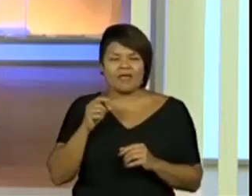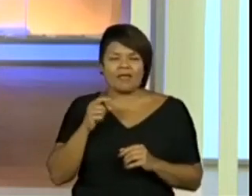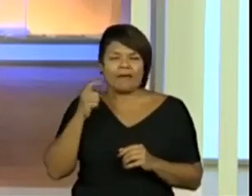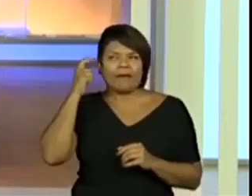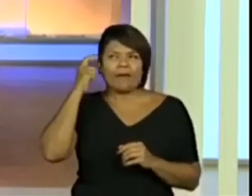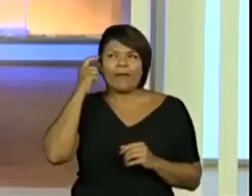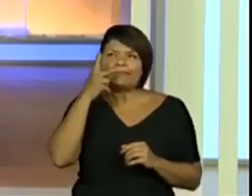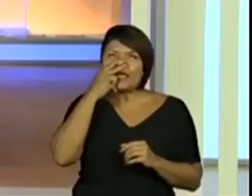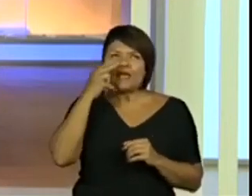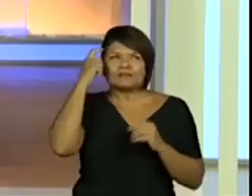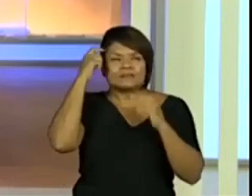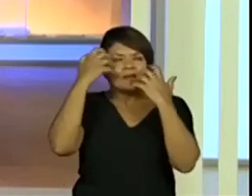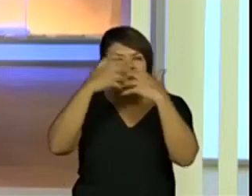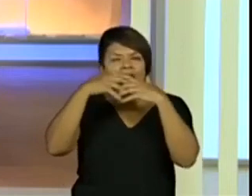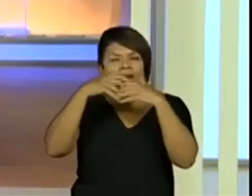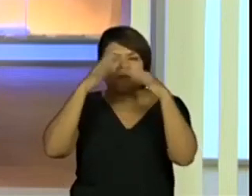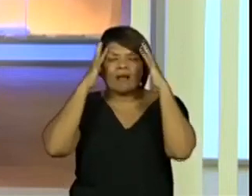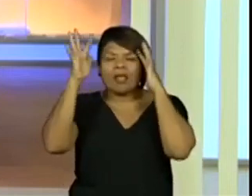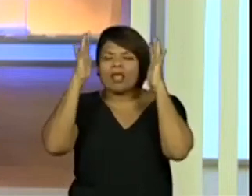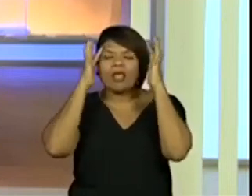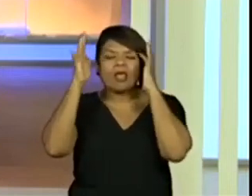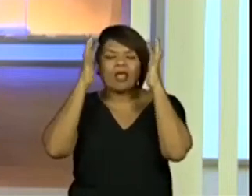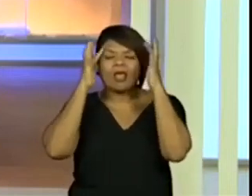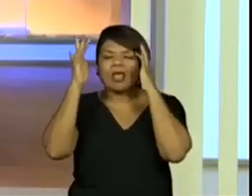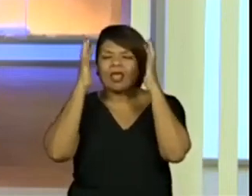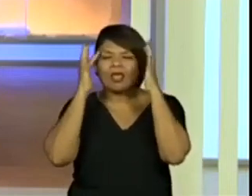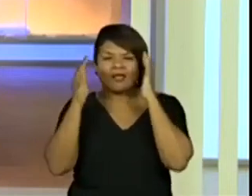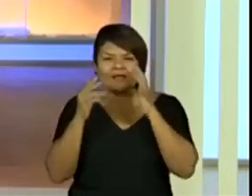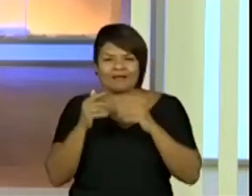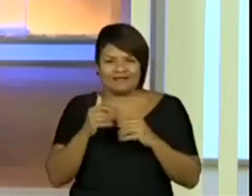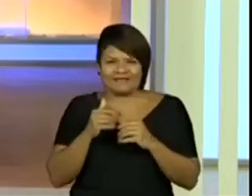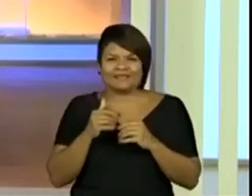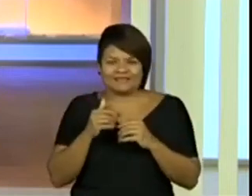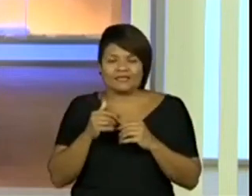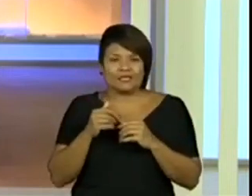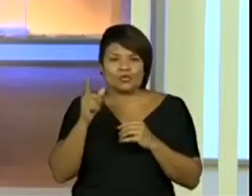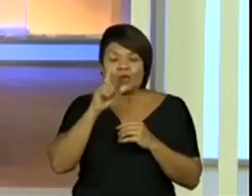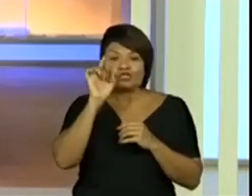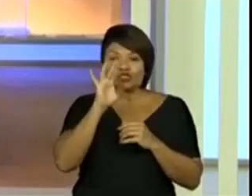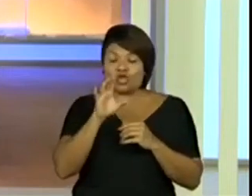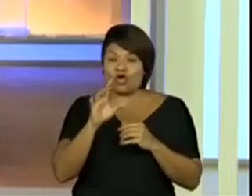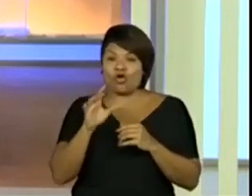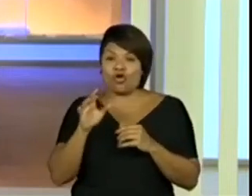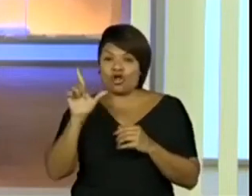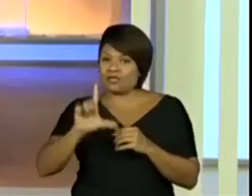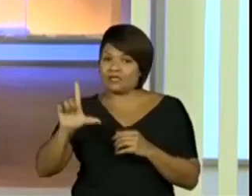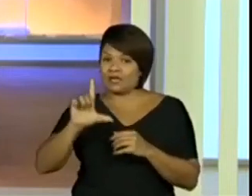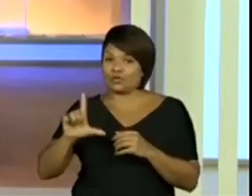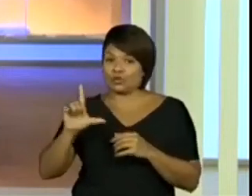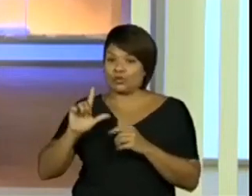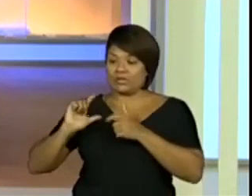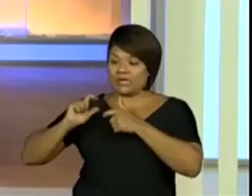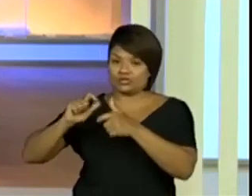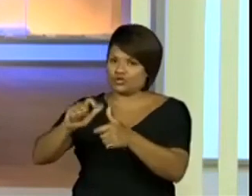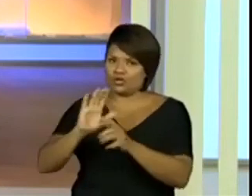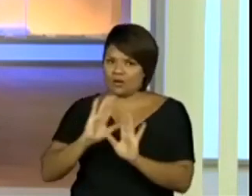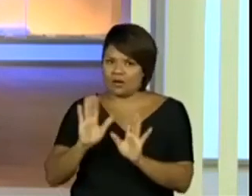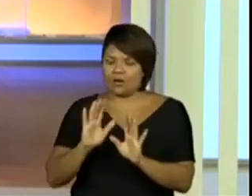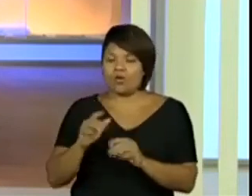literatura clássica, universal, como aqui estou indicando, outra obra